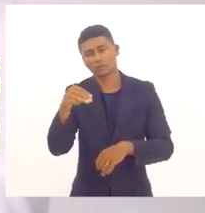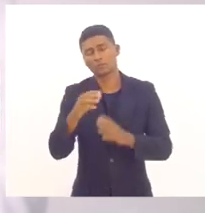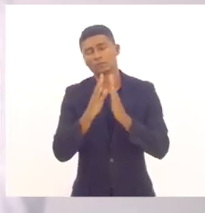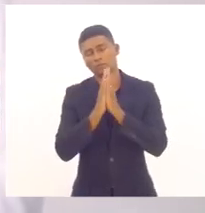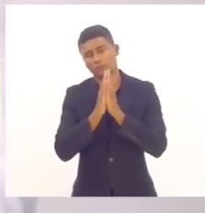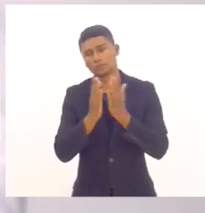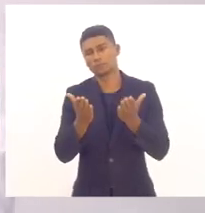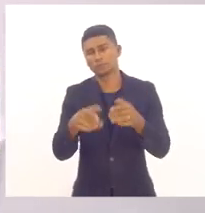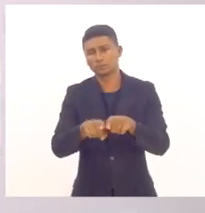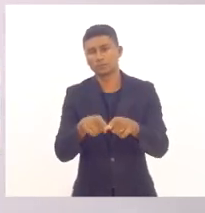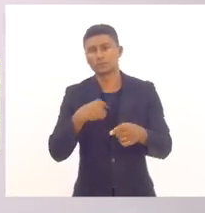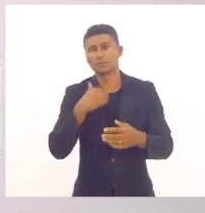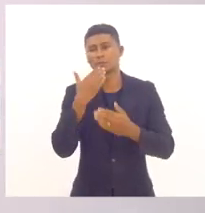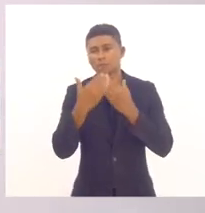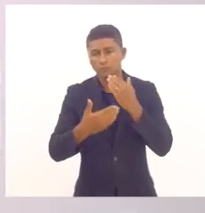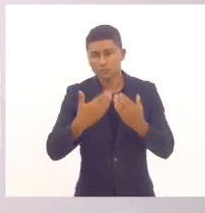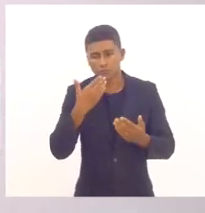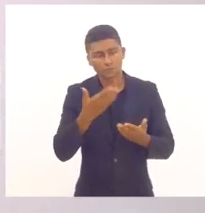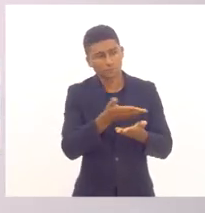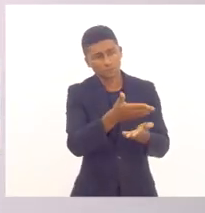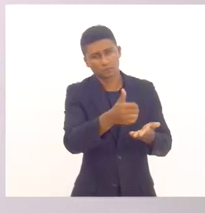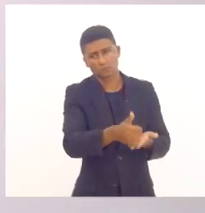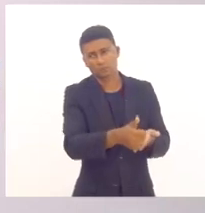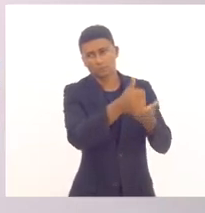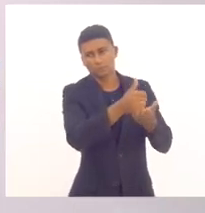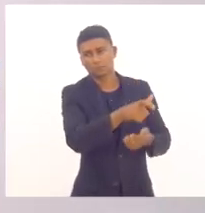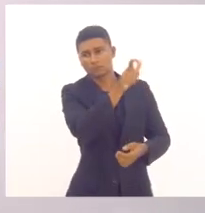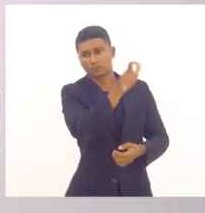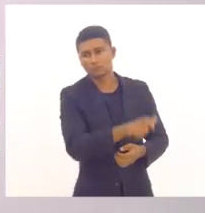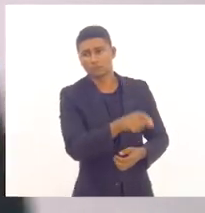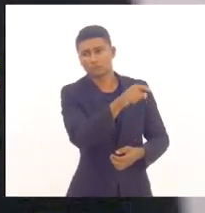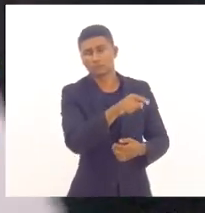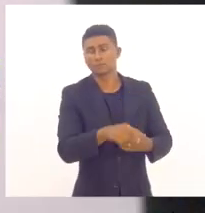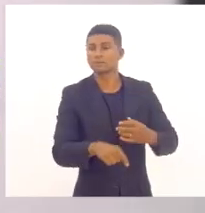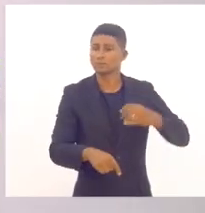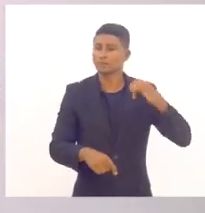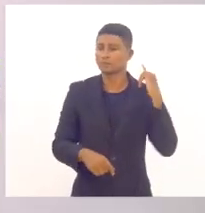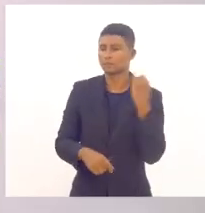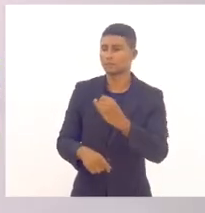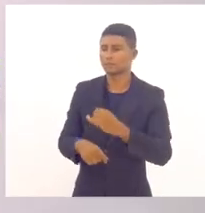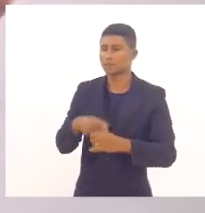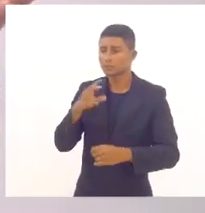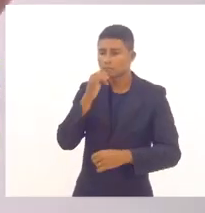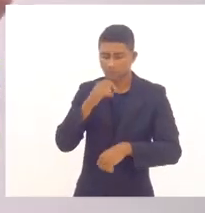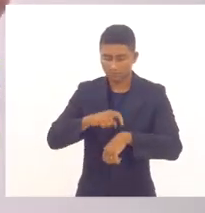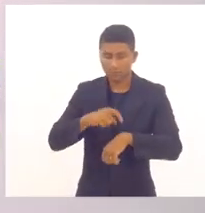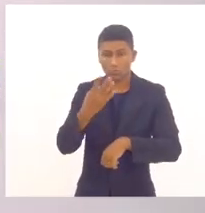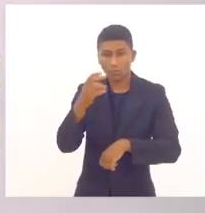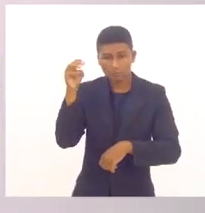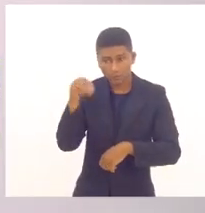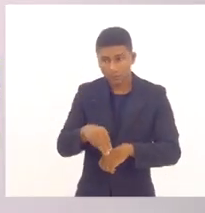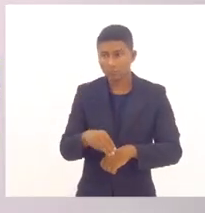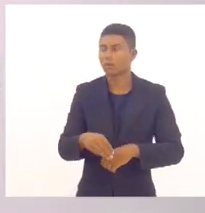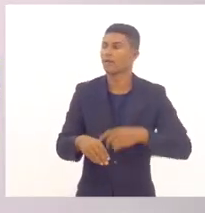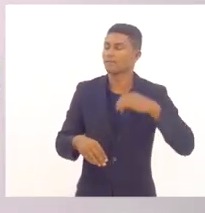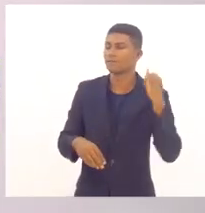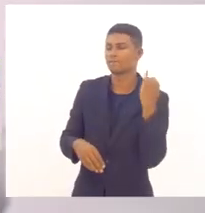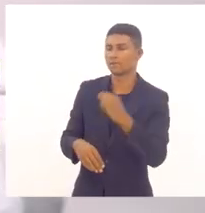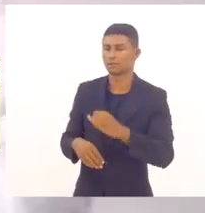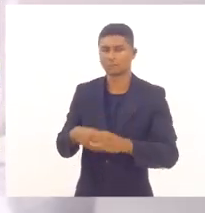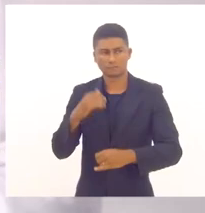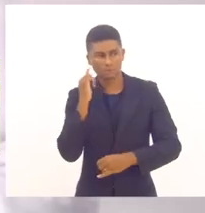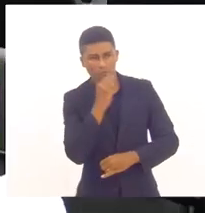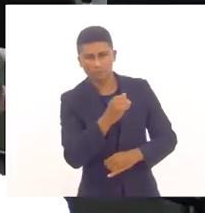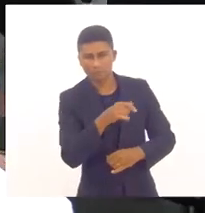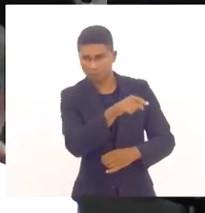pediria apoio aqui da minha assessoria que informasse quando chegassem 4 minutos. Tá bom?